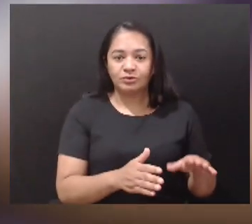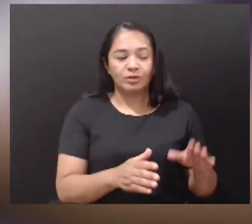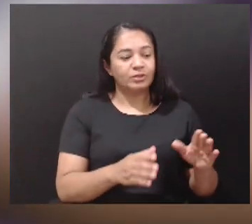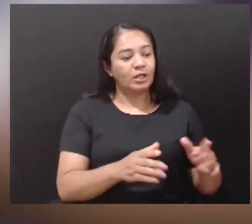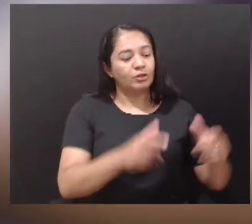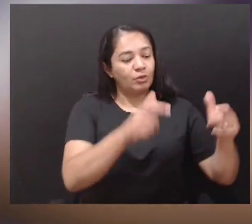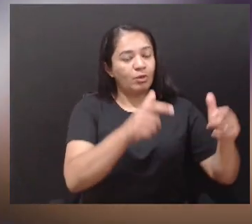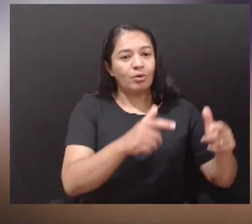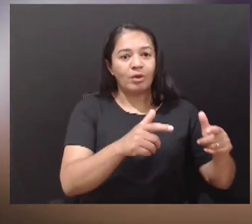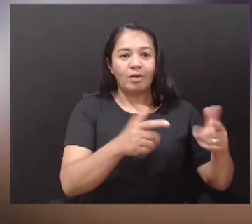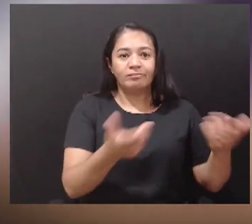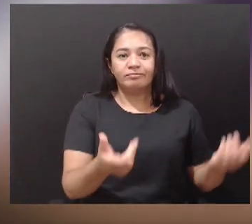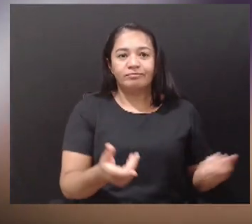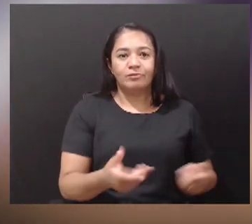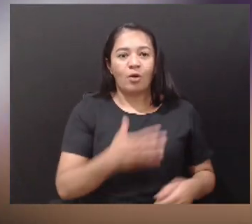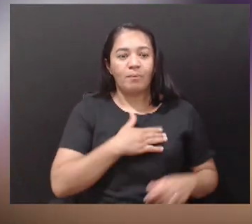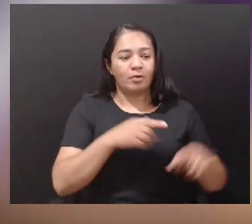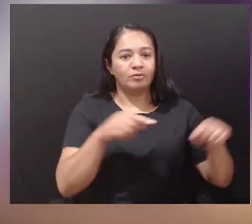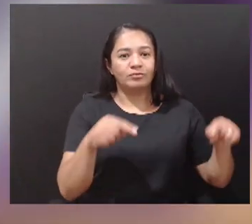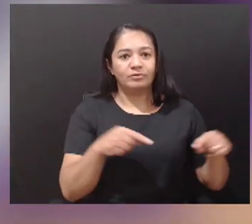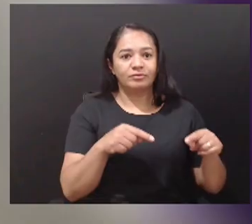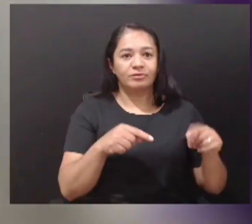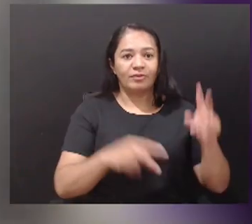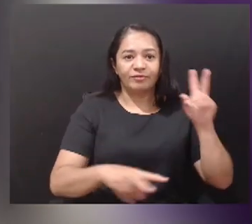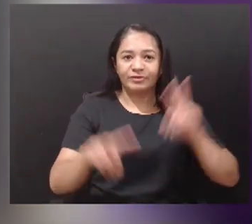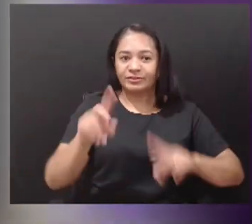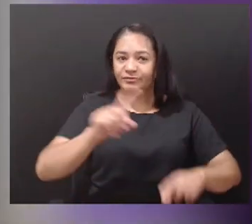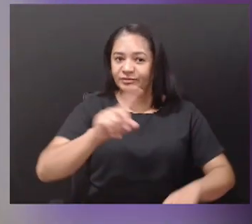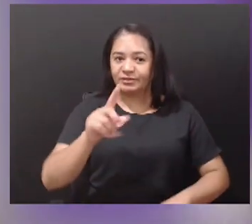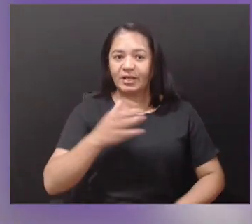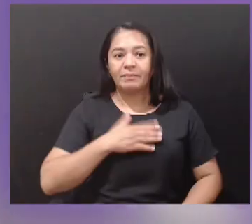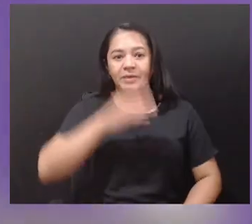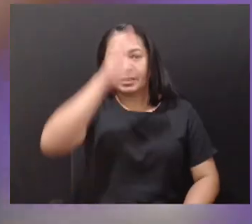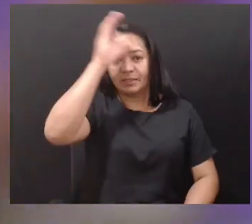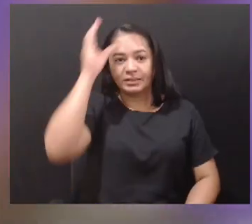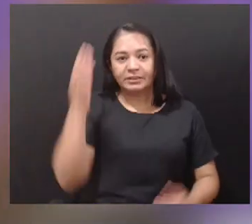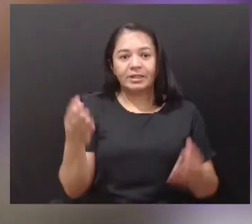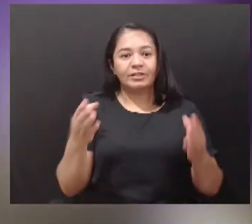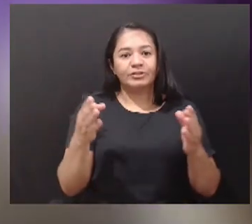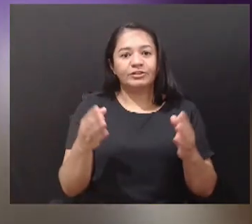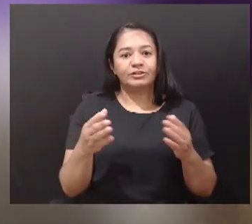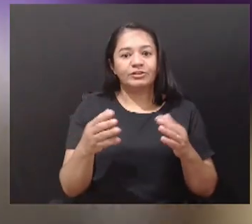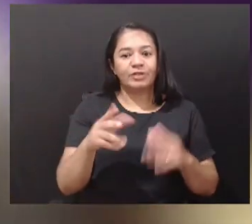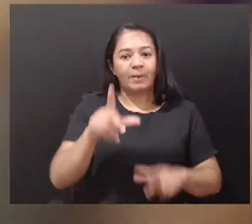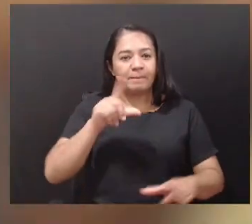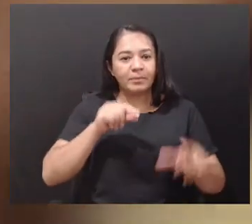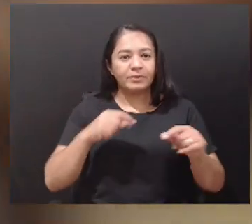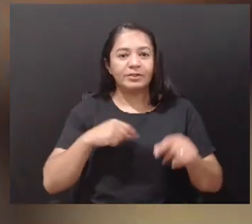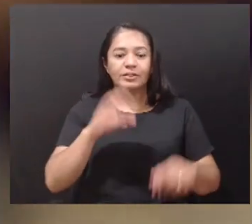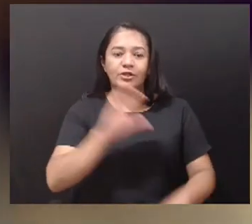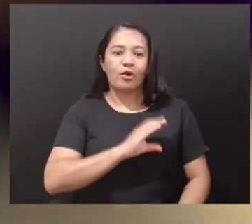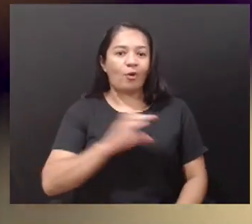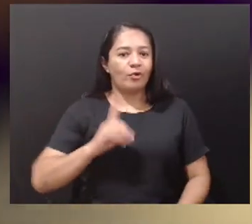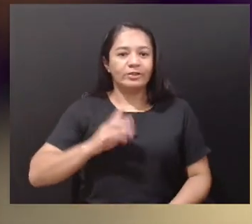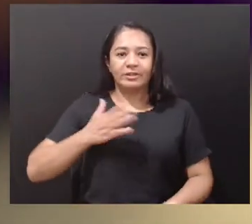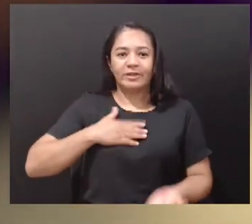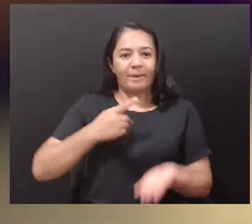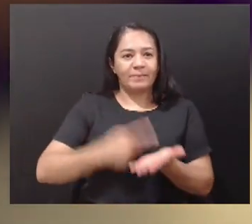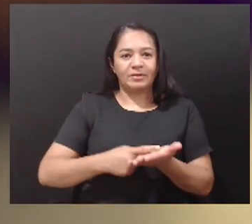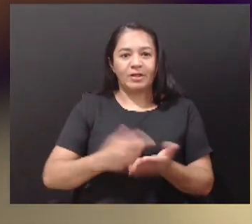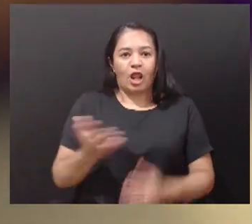o meu salão ele não tá visível. A minha clientela é muito fechada e eu coordeno a minha agenda. Então não há correria.